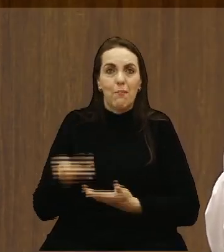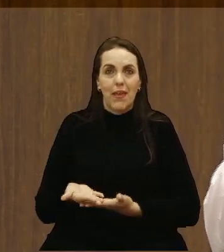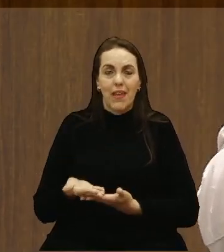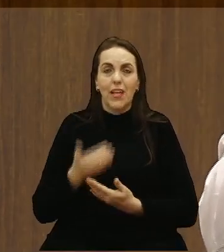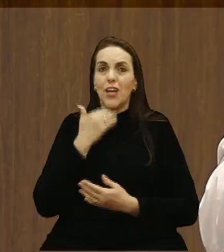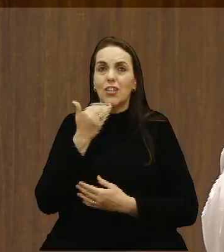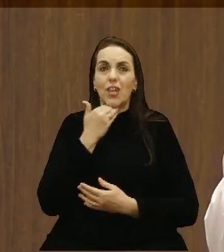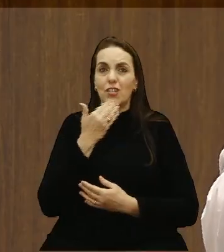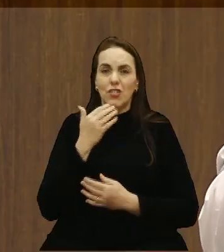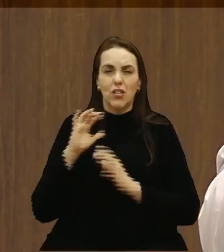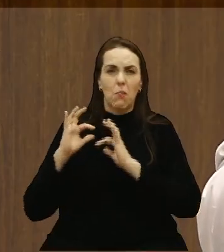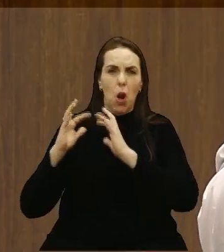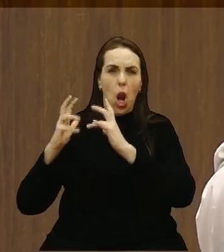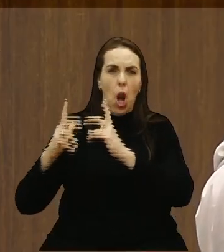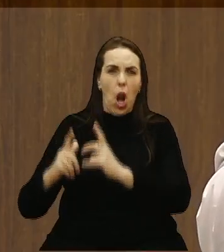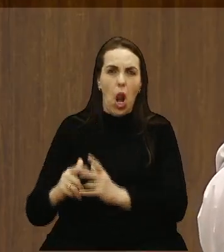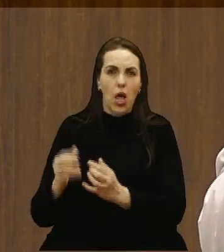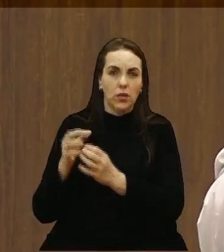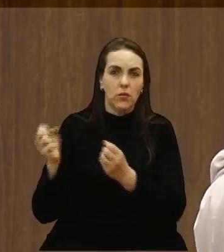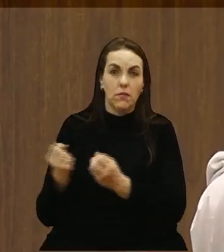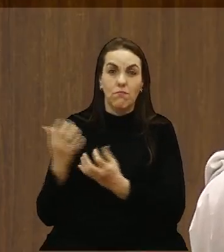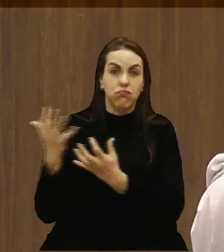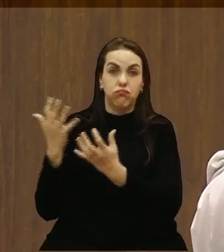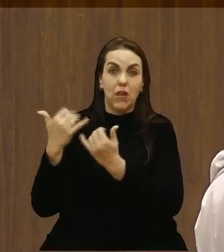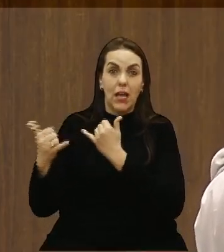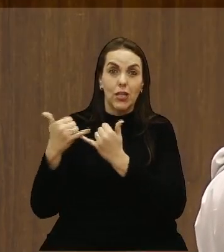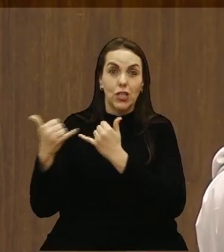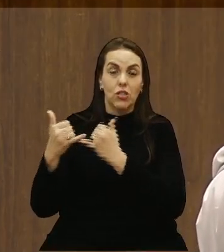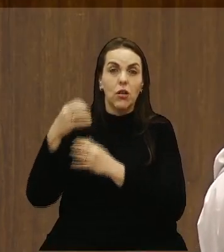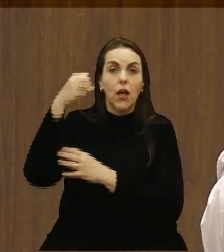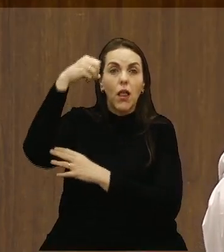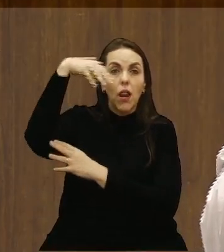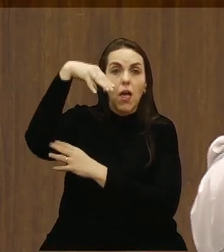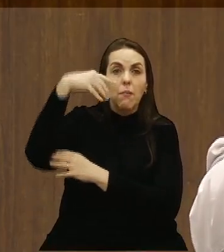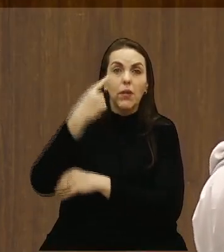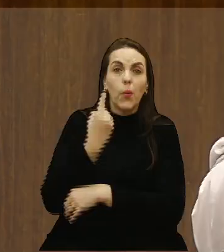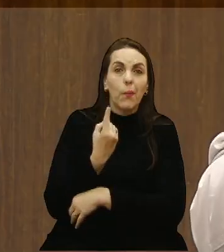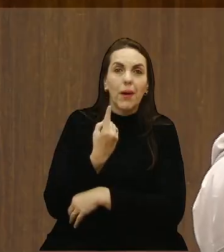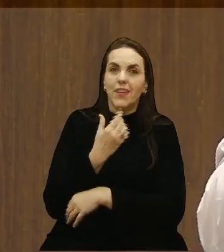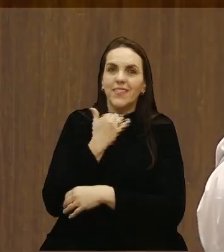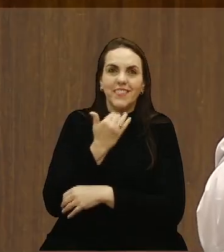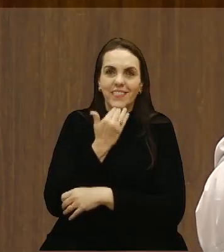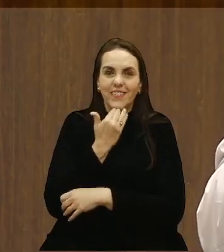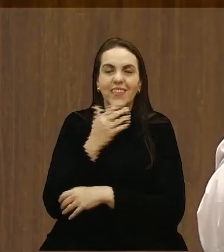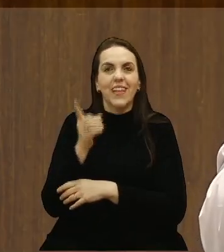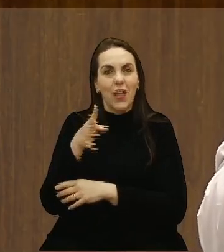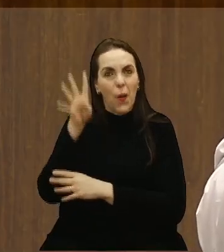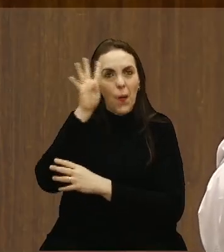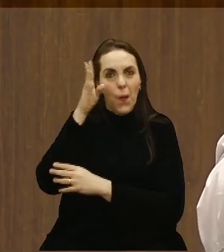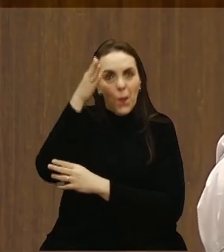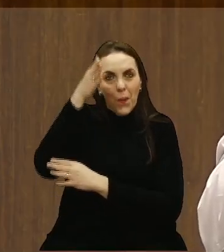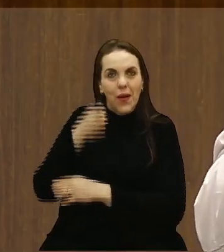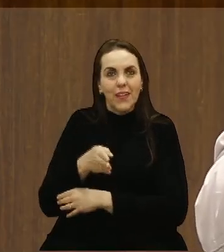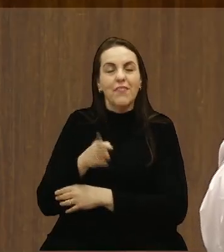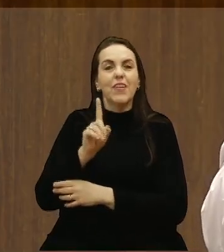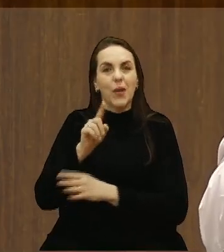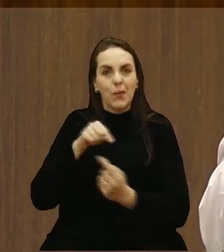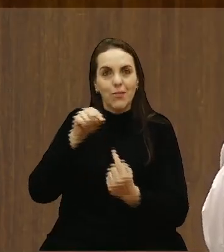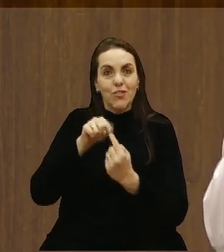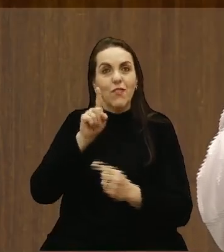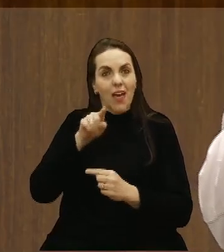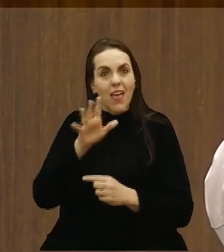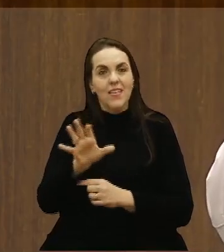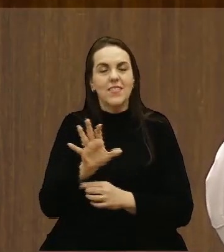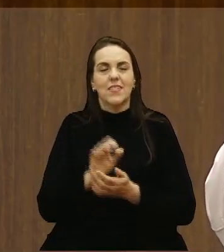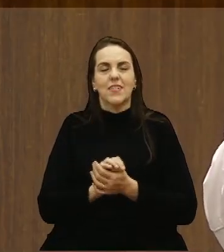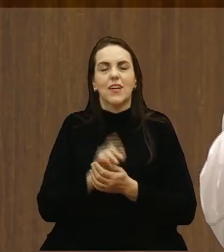uma lâmpada. E muitas vezes o nosso esforço, em especial nas sessões de quarta-feira, é esse, vereador Edson. Então, parabéns para o senhor honra